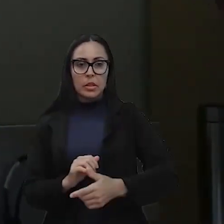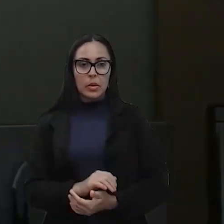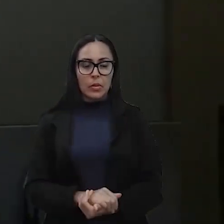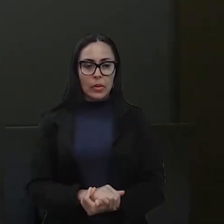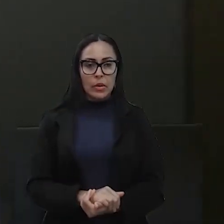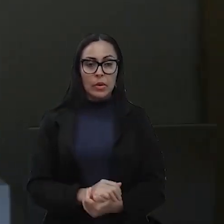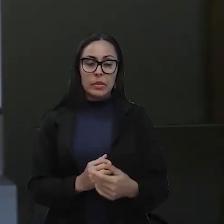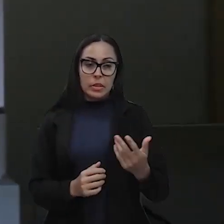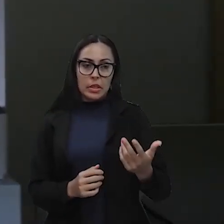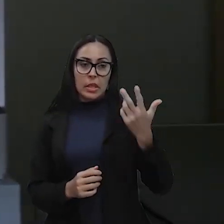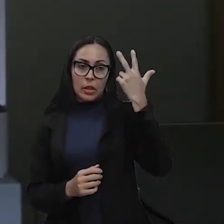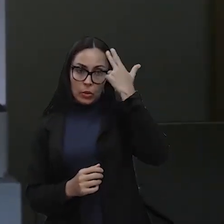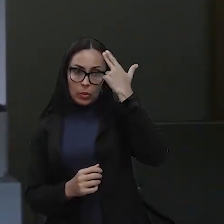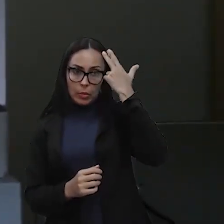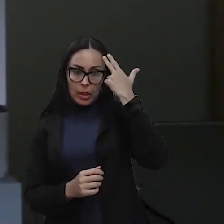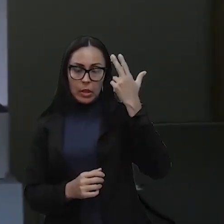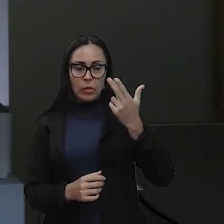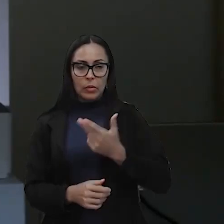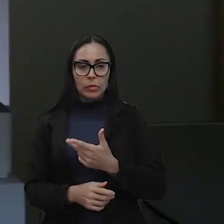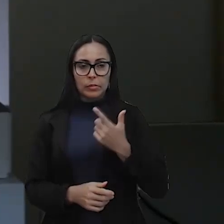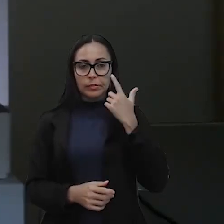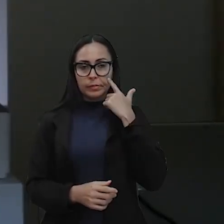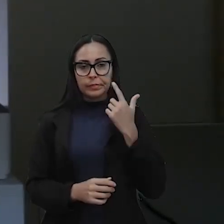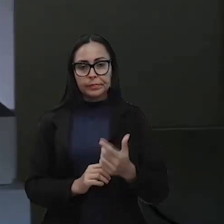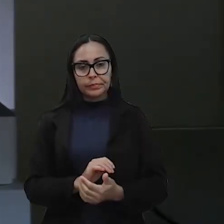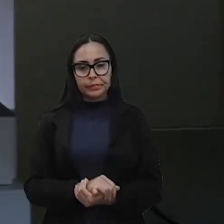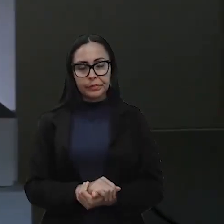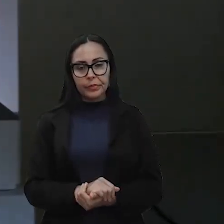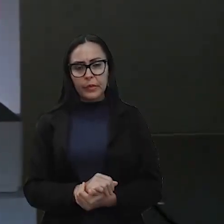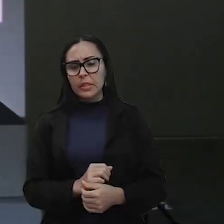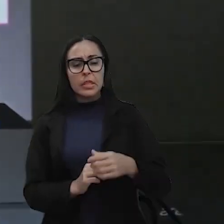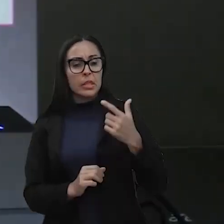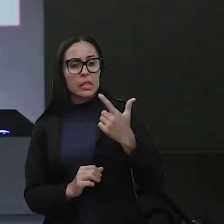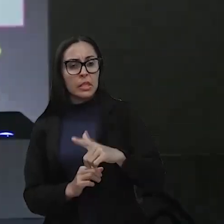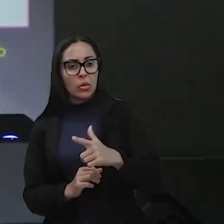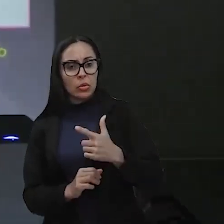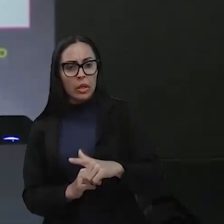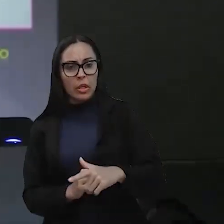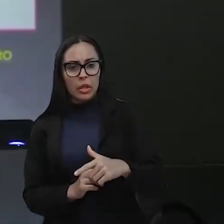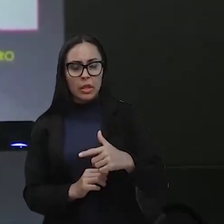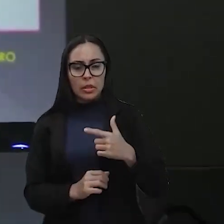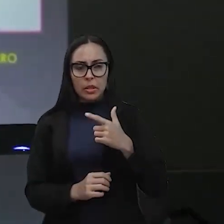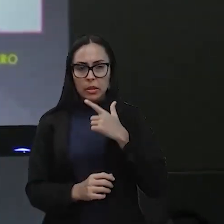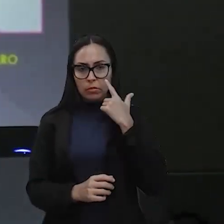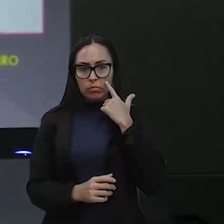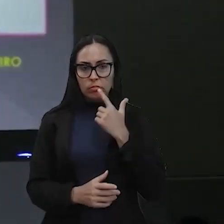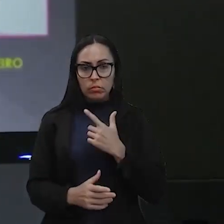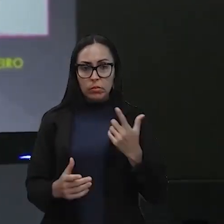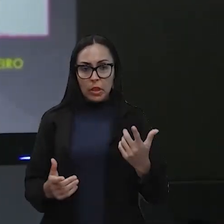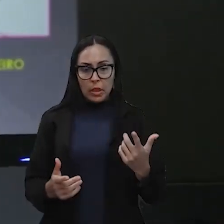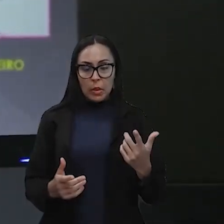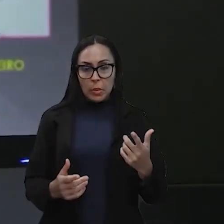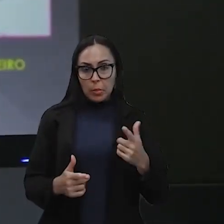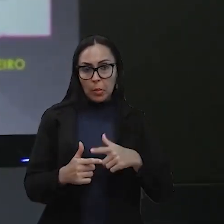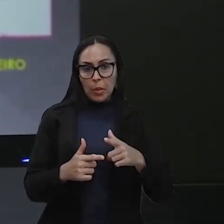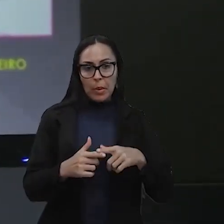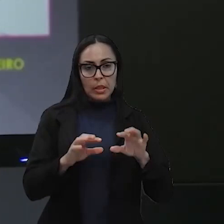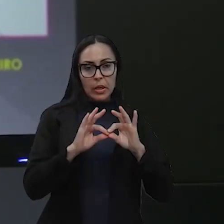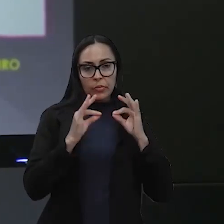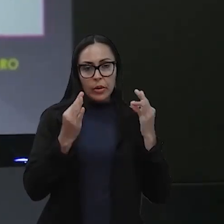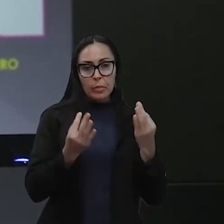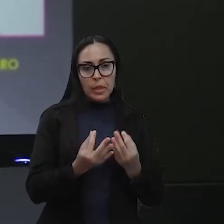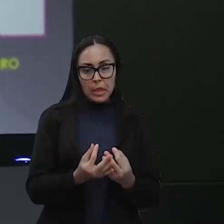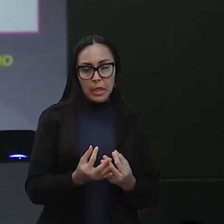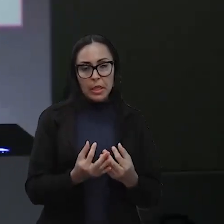fazendo repetição anual. Se não tiver, se tiver caso na família e tiver alguma alteração, essa idade você não precisa esperar até